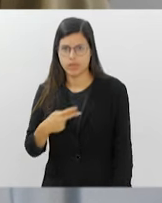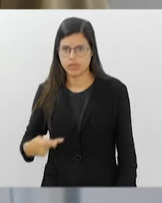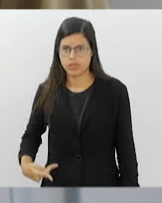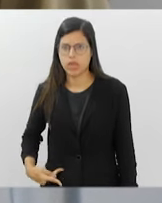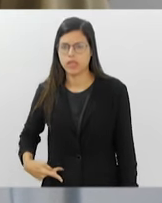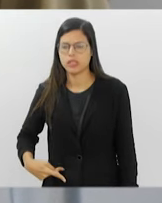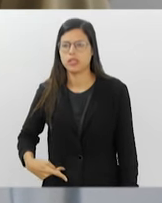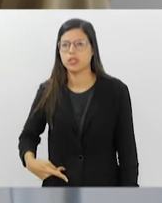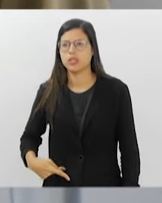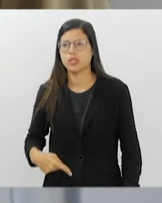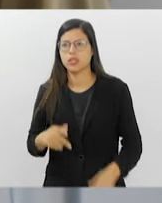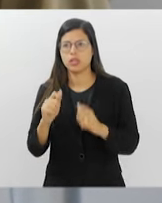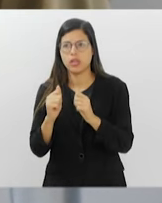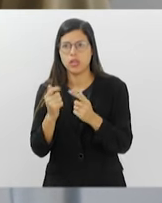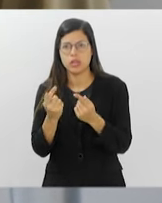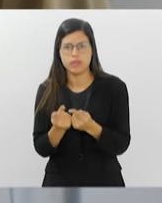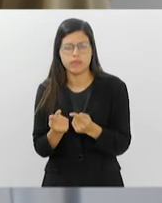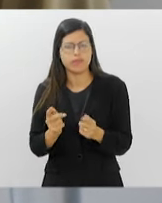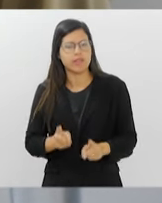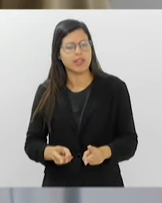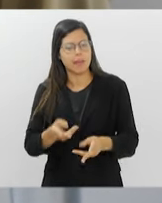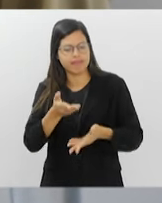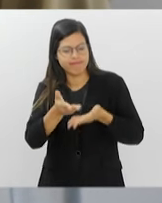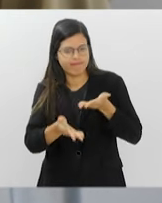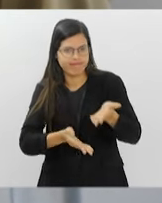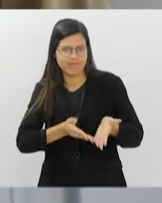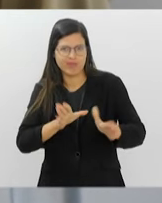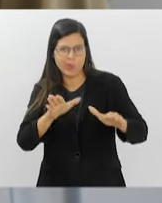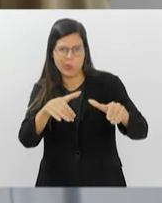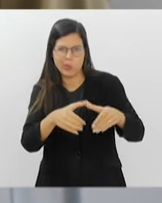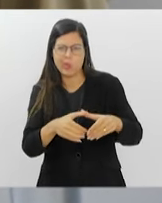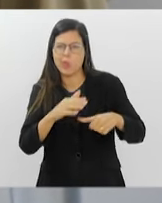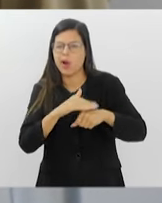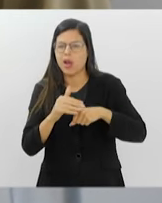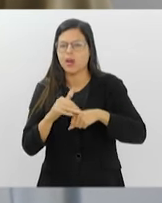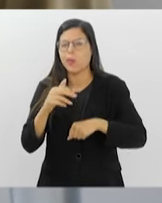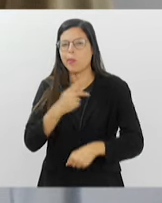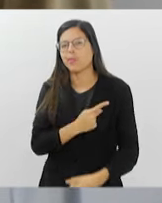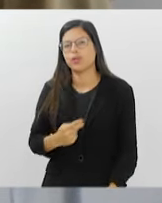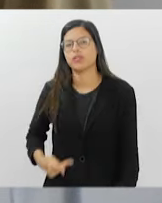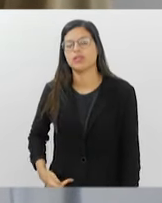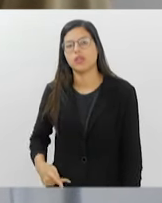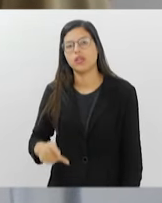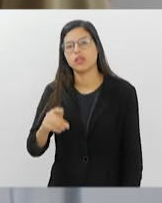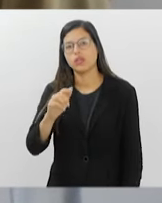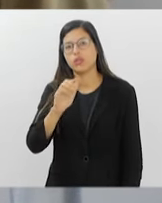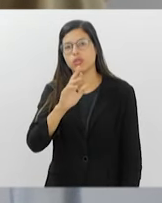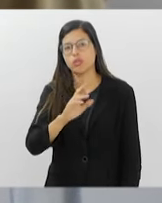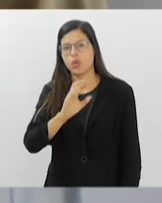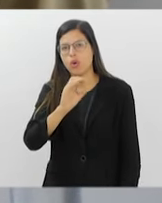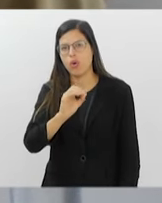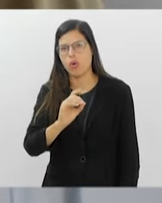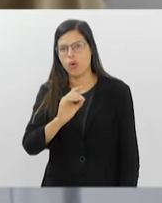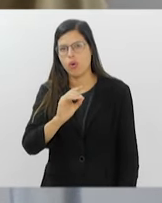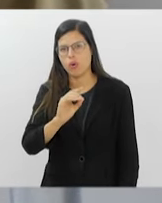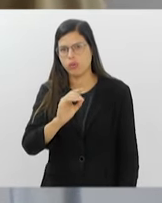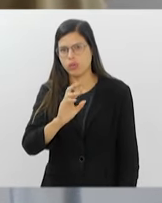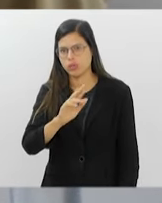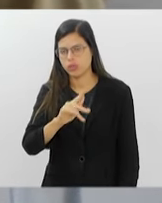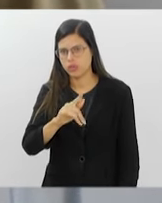sempre tratou a nossa Corporação com muito carinho Presidente Rodrigo Barcelar me tratou sempre com muita